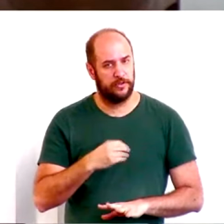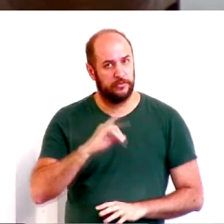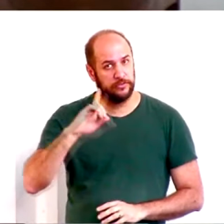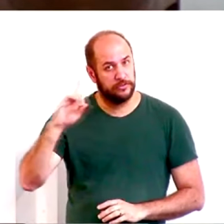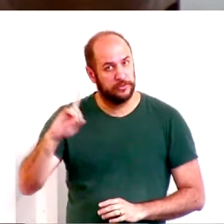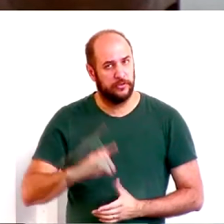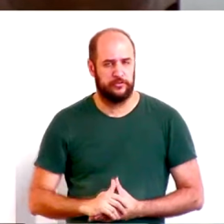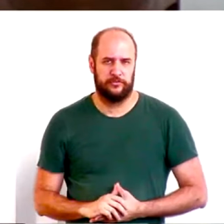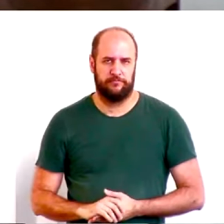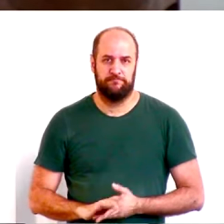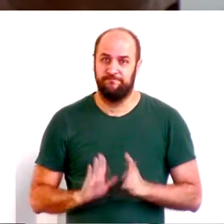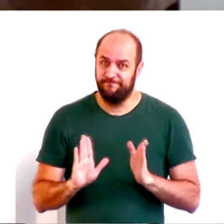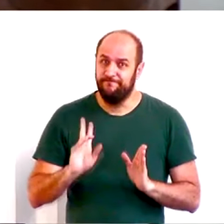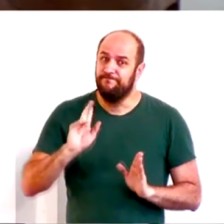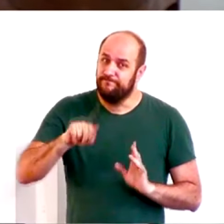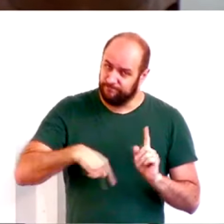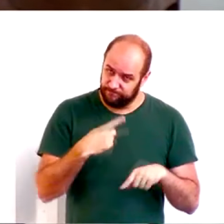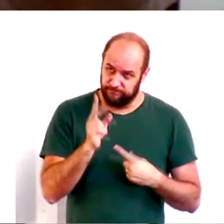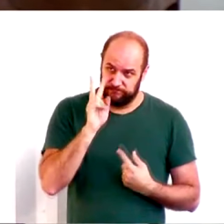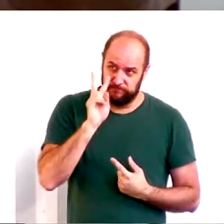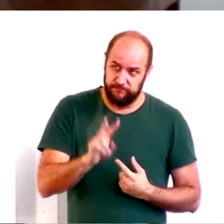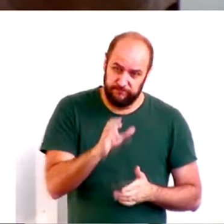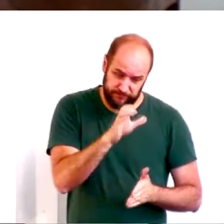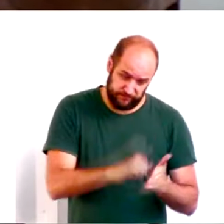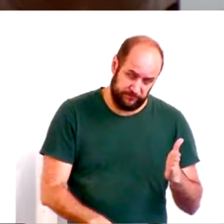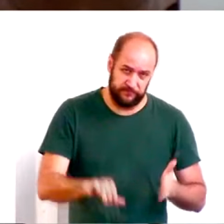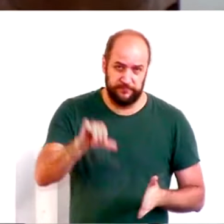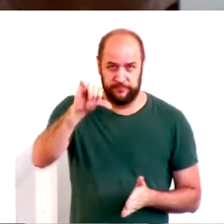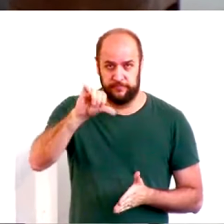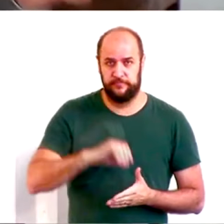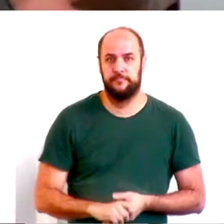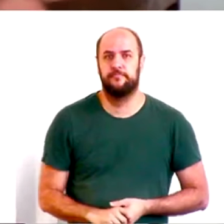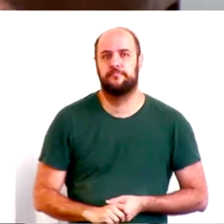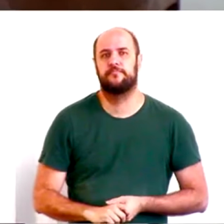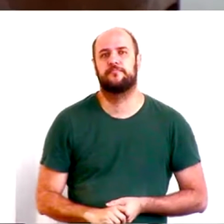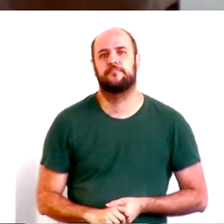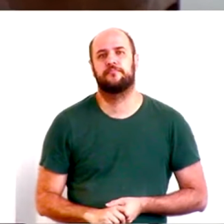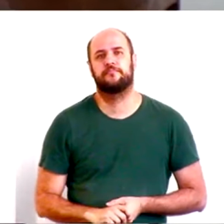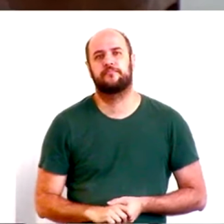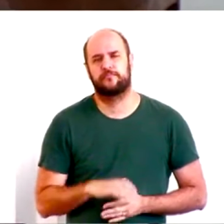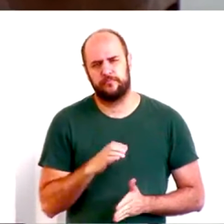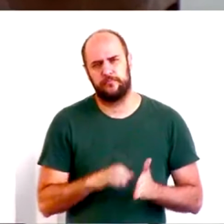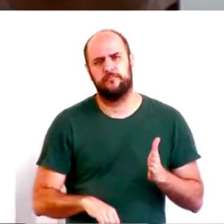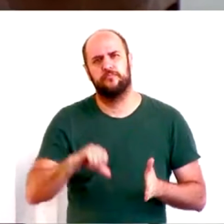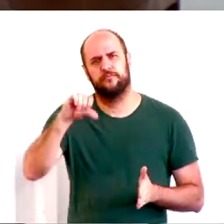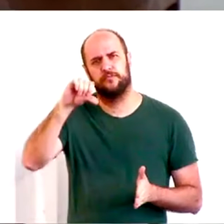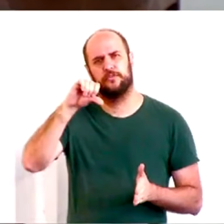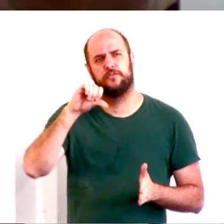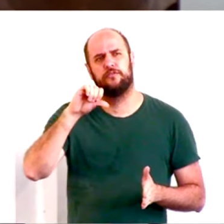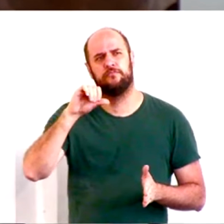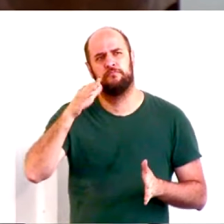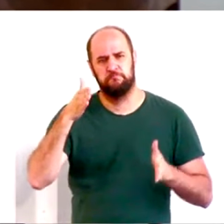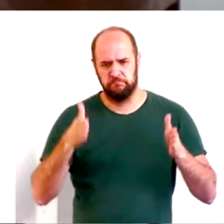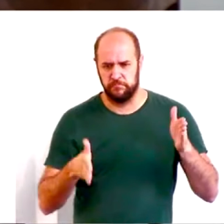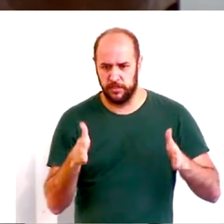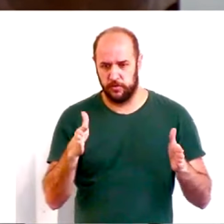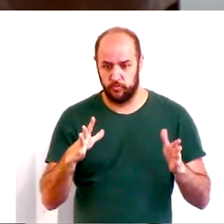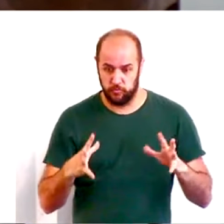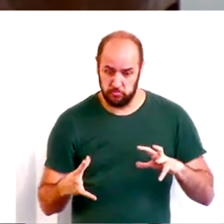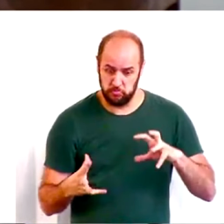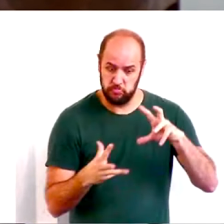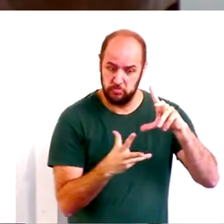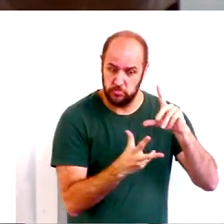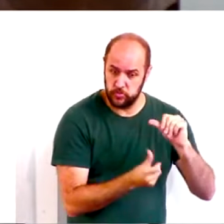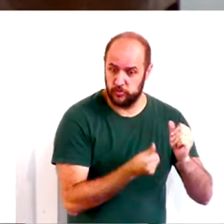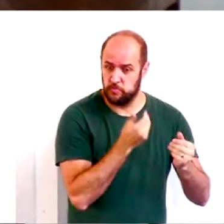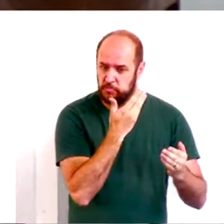para o Capítulo 9 e Aí vemos isso para este mundo em Desolação para esse mundo perdido para